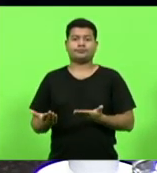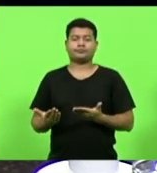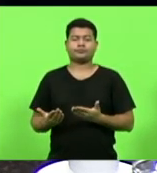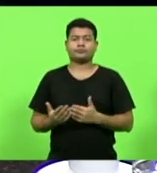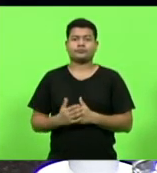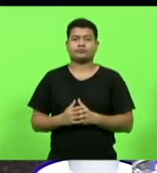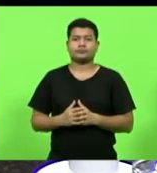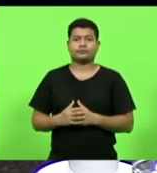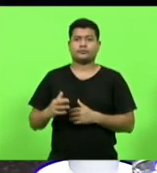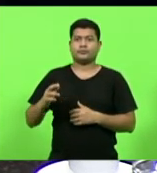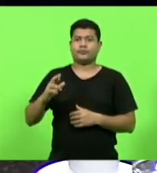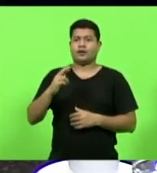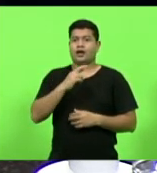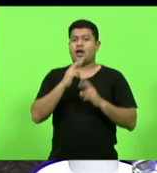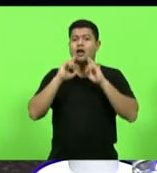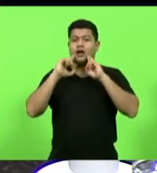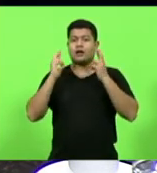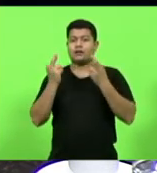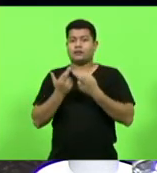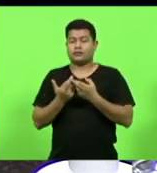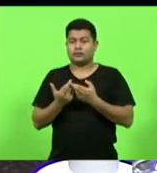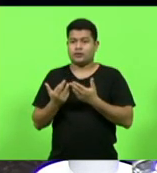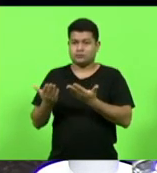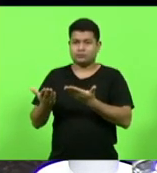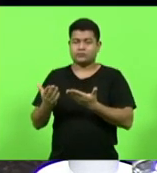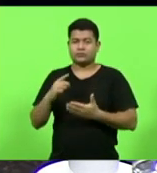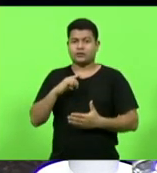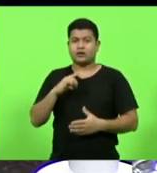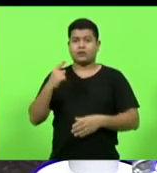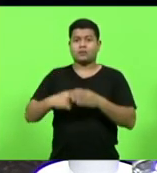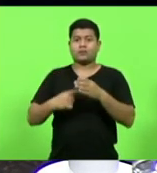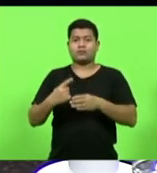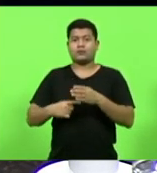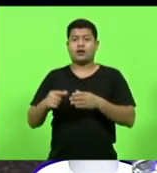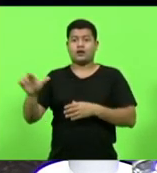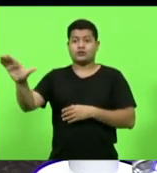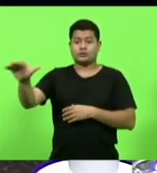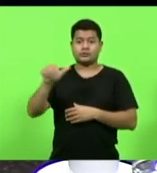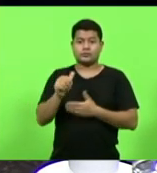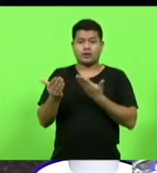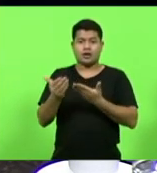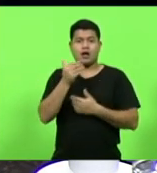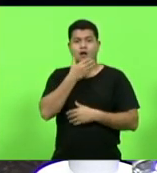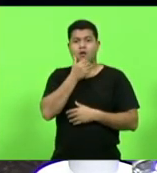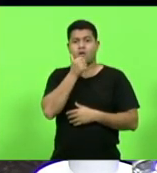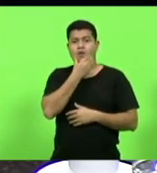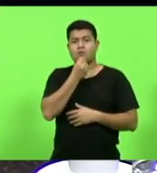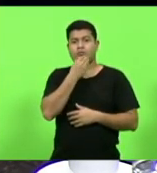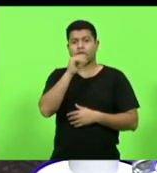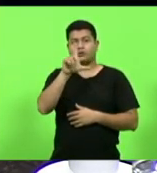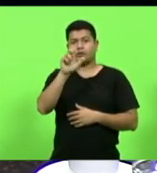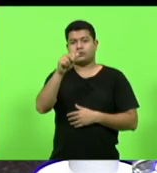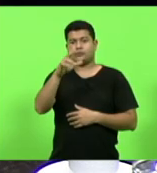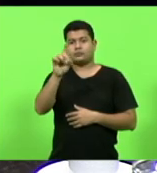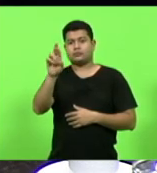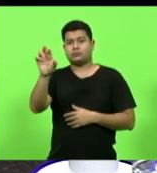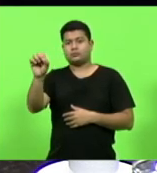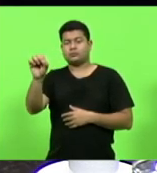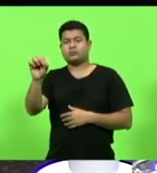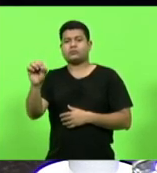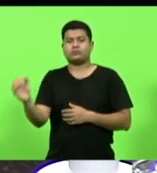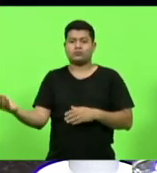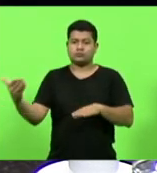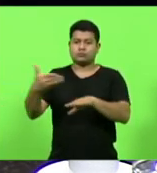na nossa reunião na Comissão de Turismo e Meio Ambiente, a convocação do senhor Leandro Mané Ferrari, para que venha, então,